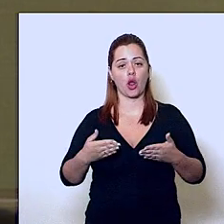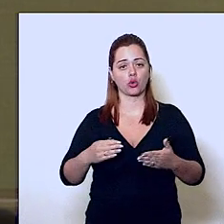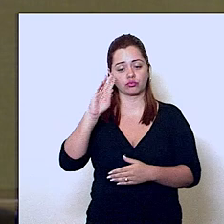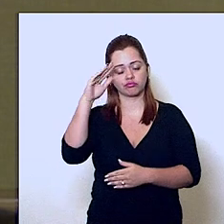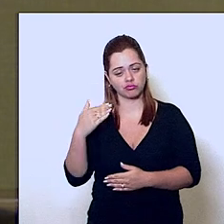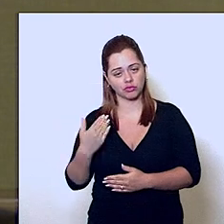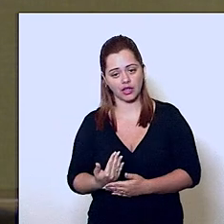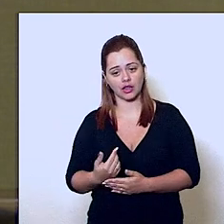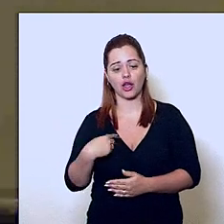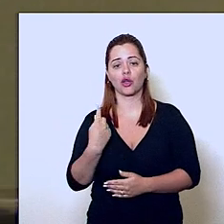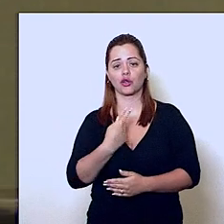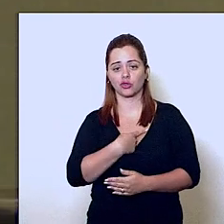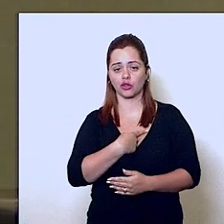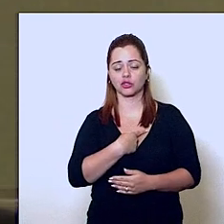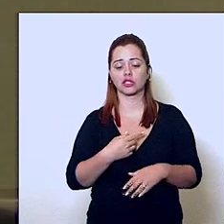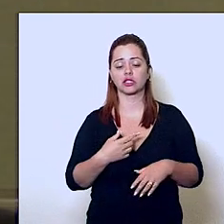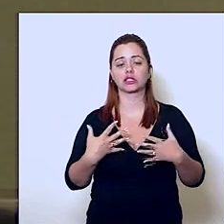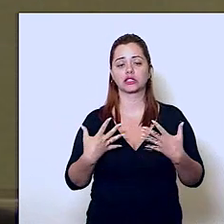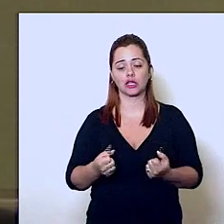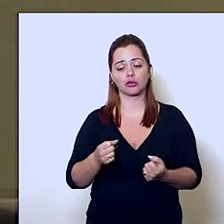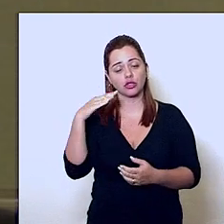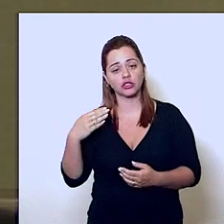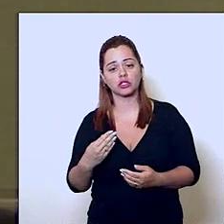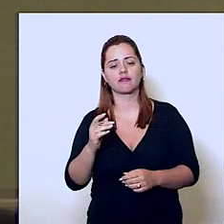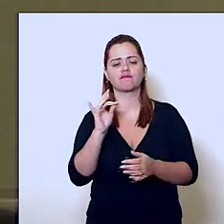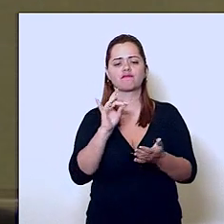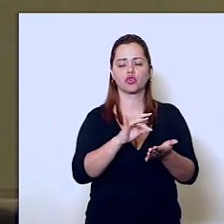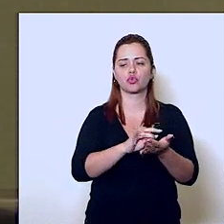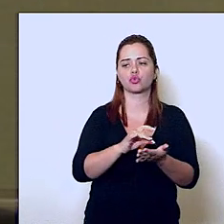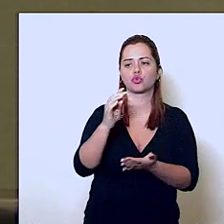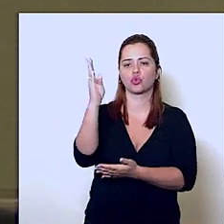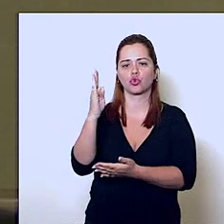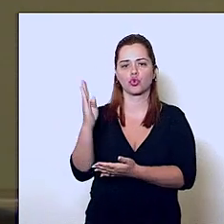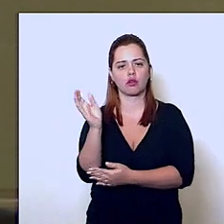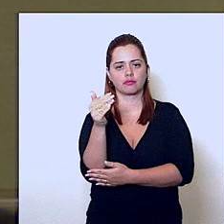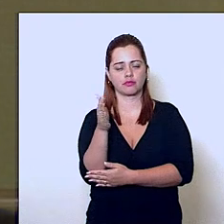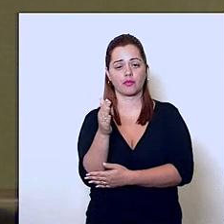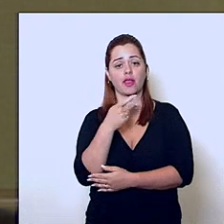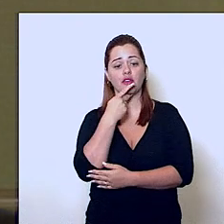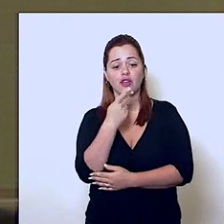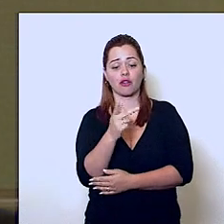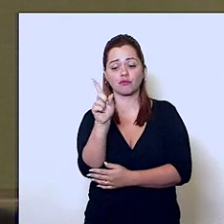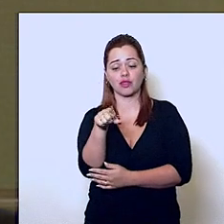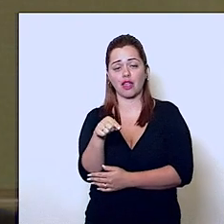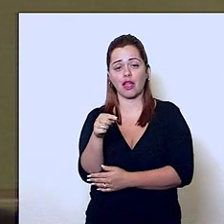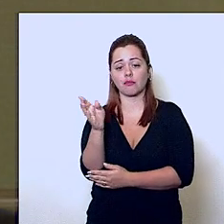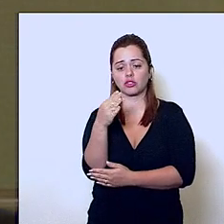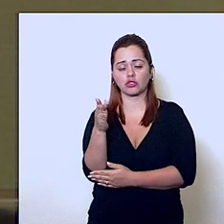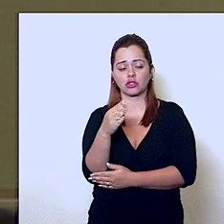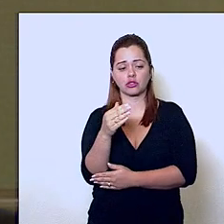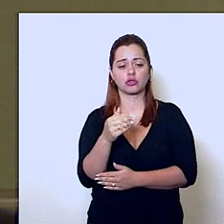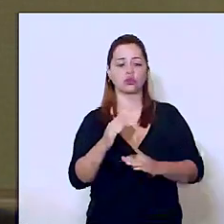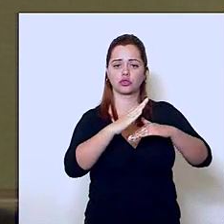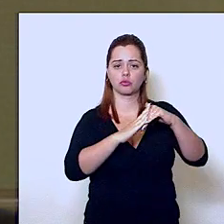verdadeira diplomacia brasileira. Isso que João falou, que ele era um embaixador de carreira, mas era um diplomata nos